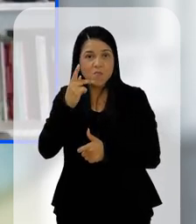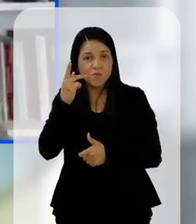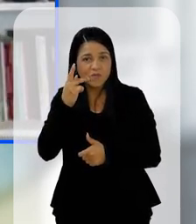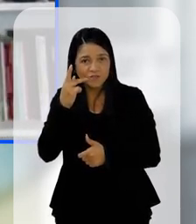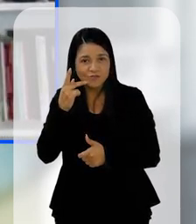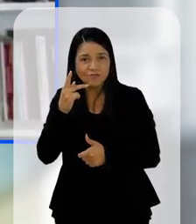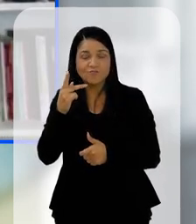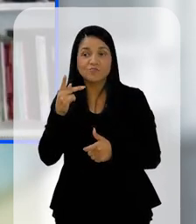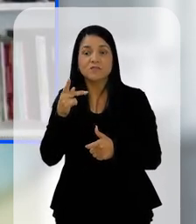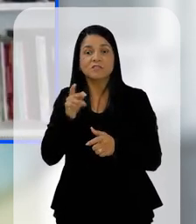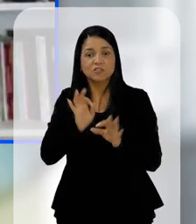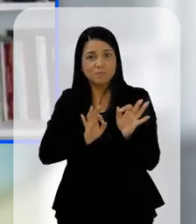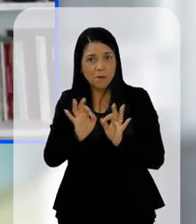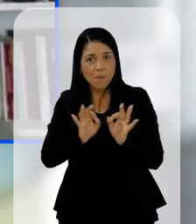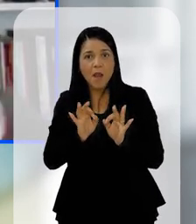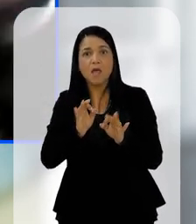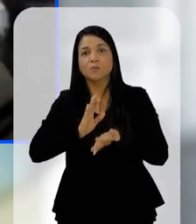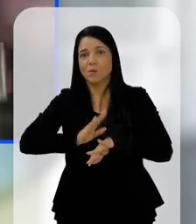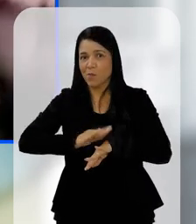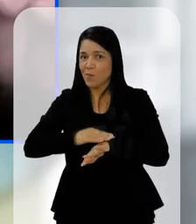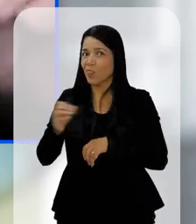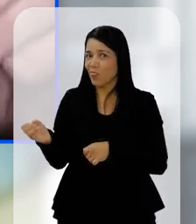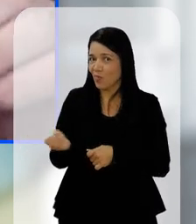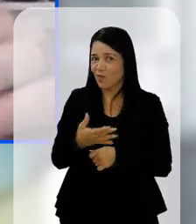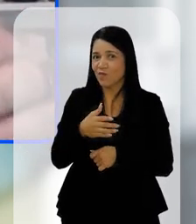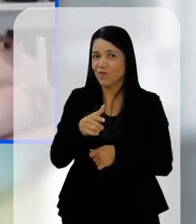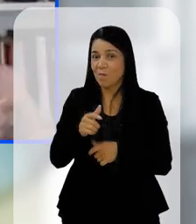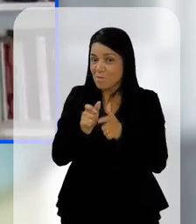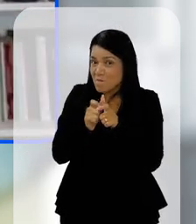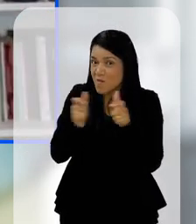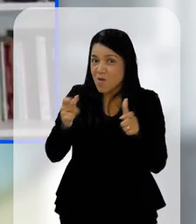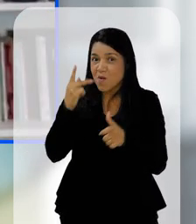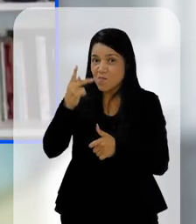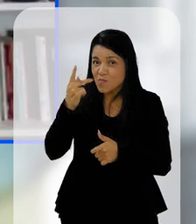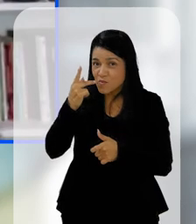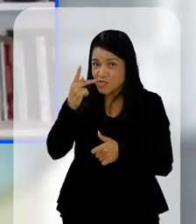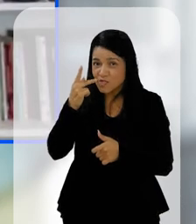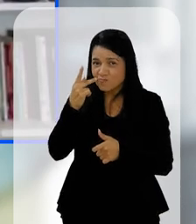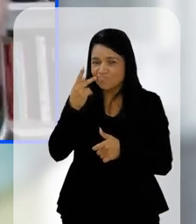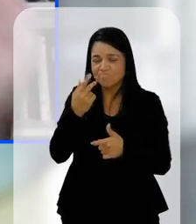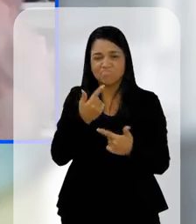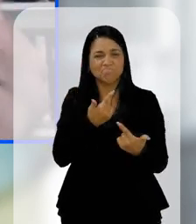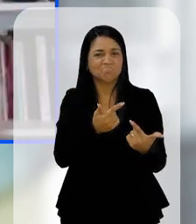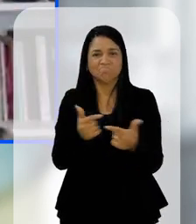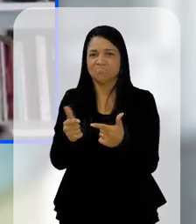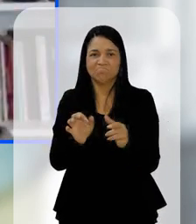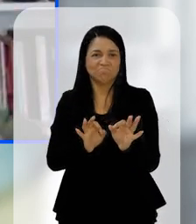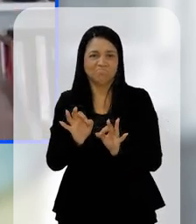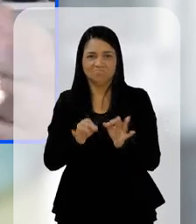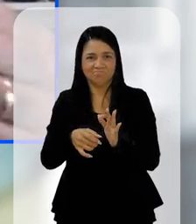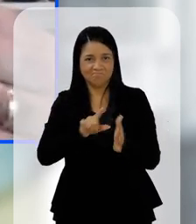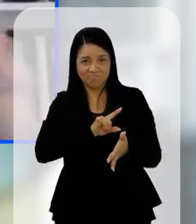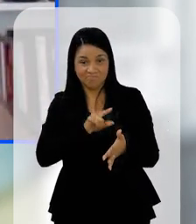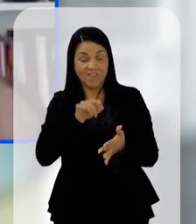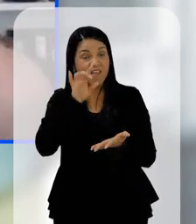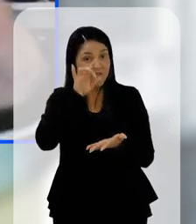está preparado para este novo momento, porque a grande maioria, o que se percebe, se observa, é que não está. E até, na verdade, essas